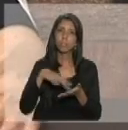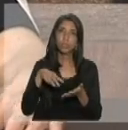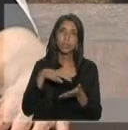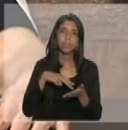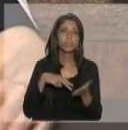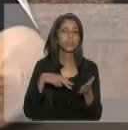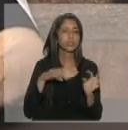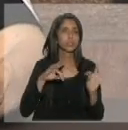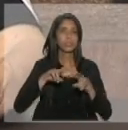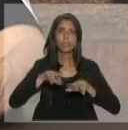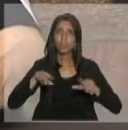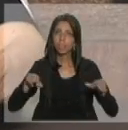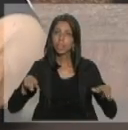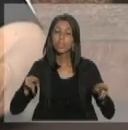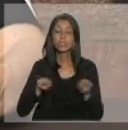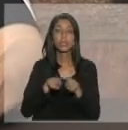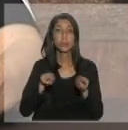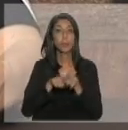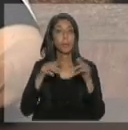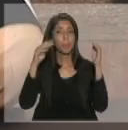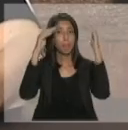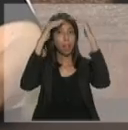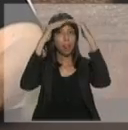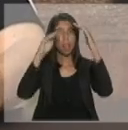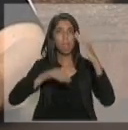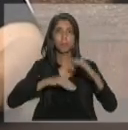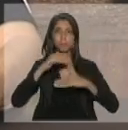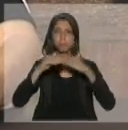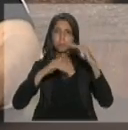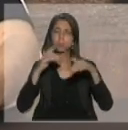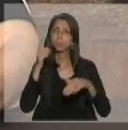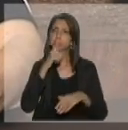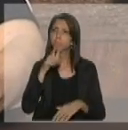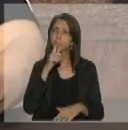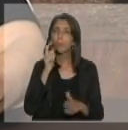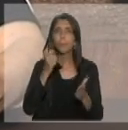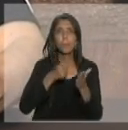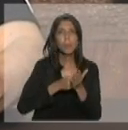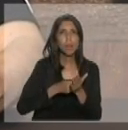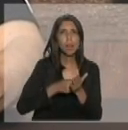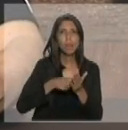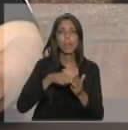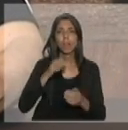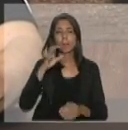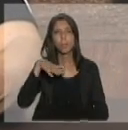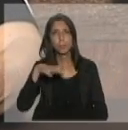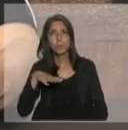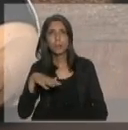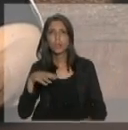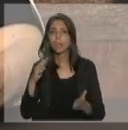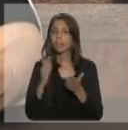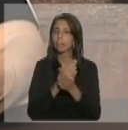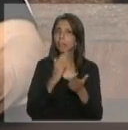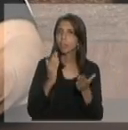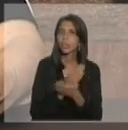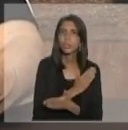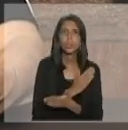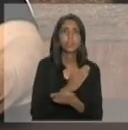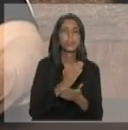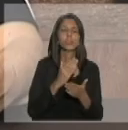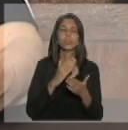sobre todos os aspectos, e o balé a crescer, dando bolsas de estudos aos talentos, preparando